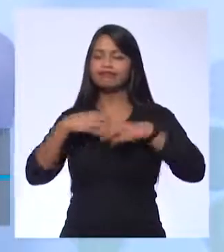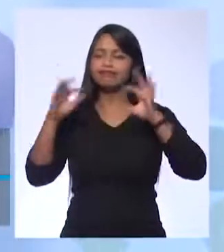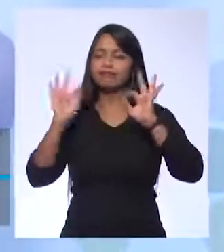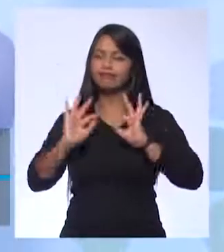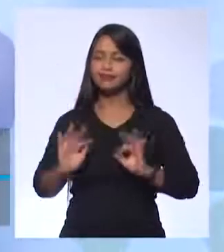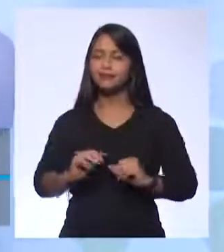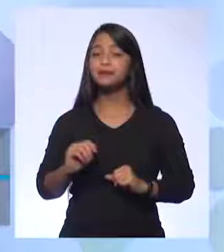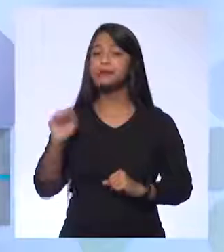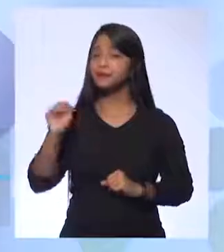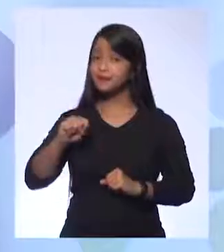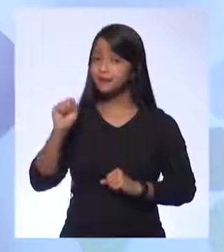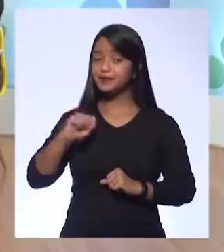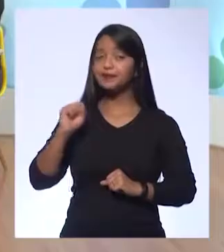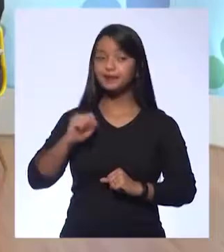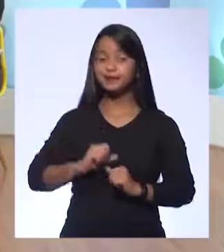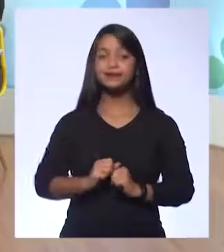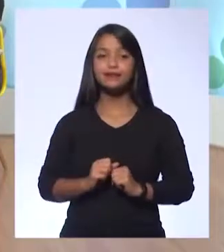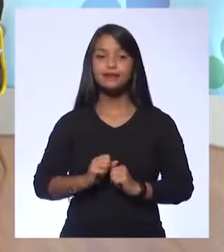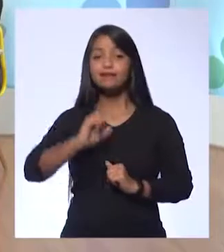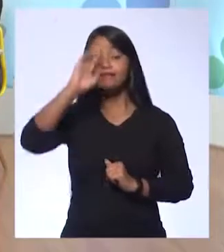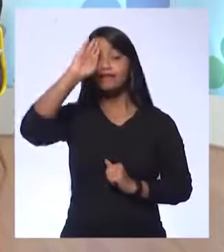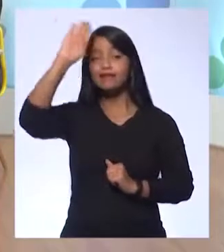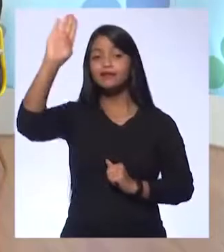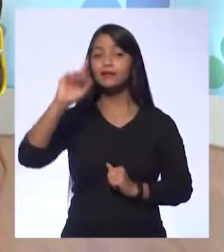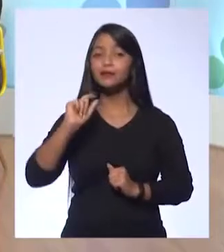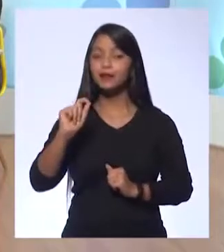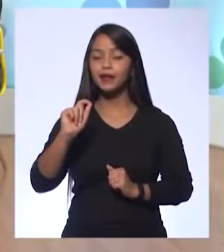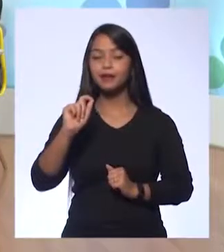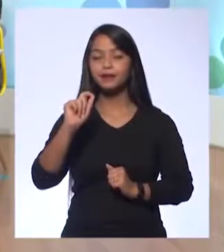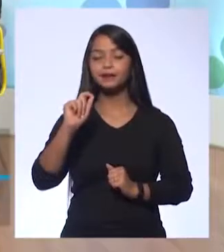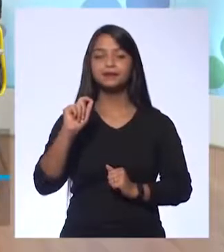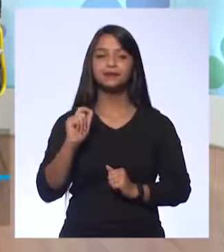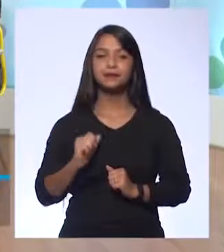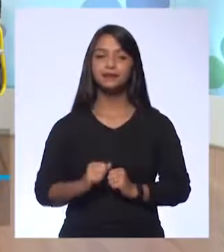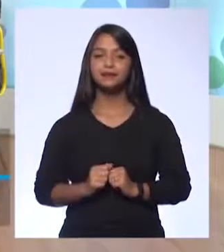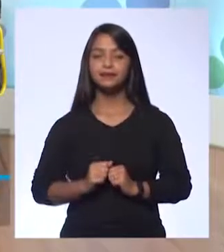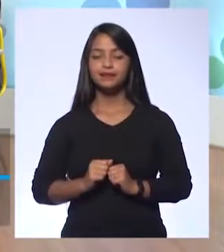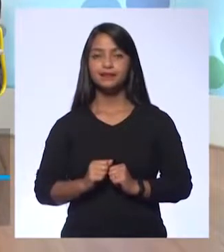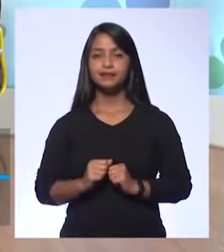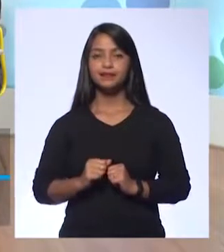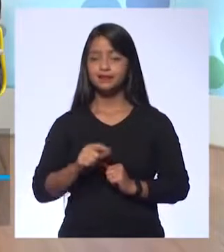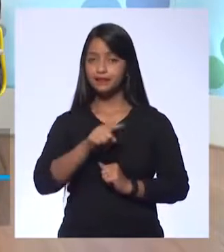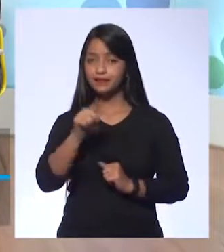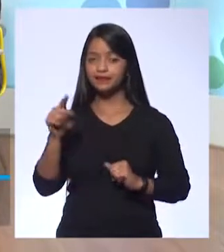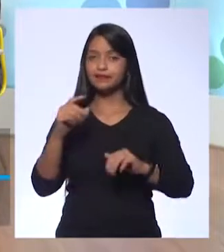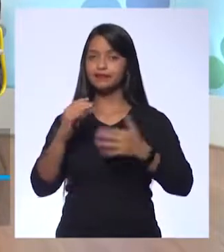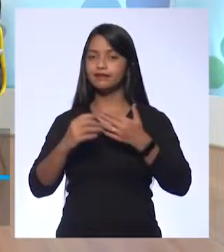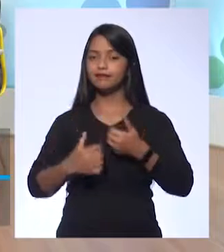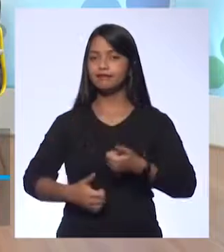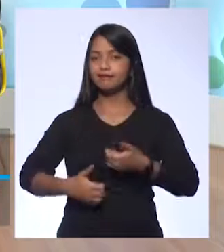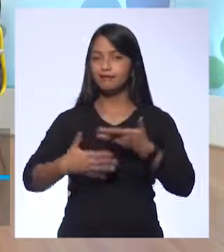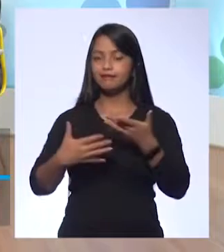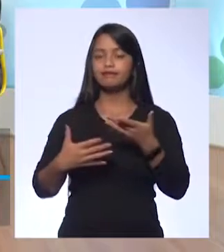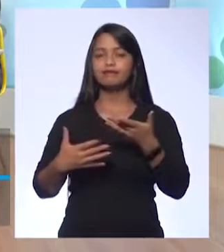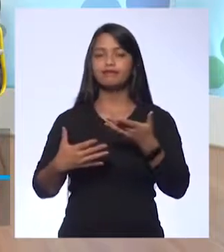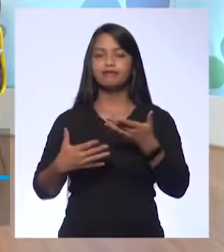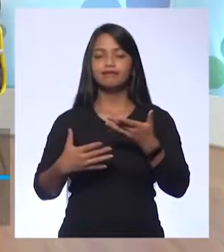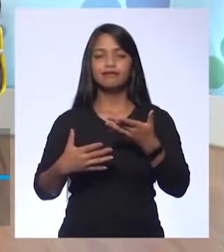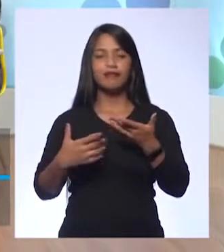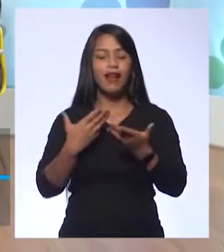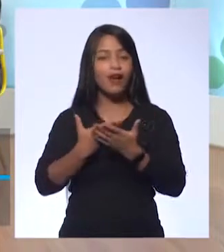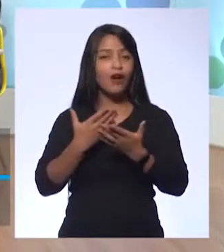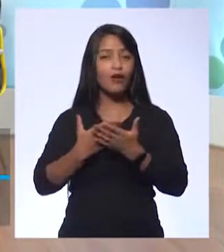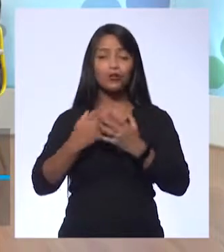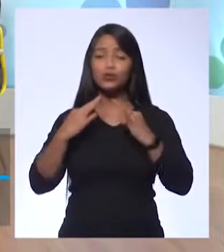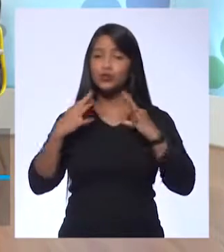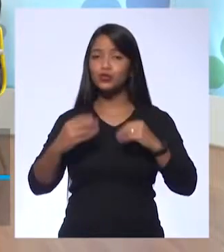de E principalmente quando a reencontrá-los. gente percebe, né, que são assim, contribuições e participações em todas as aulas, que o